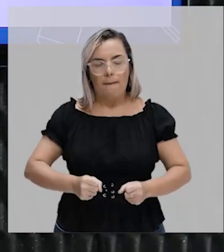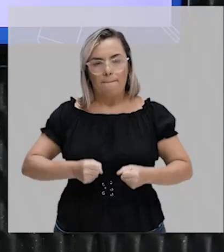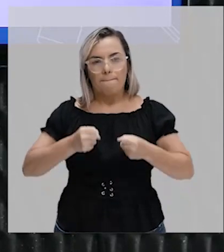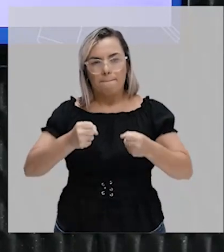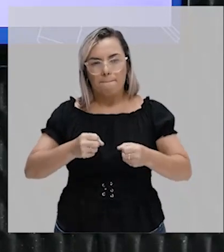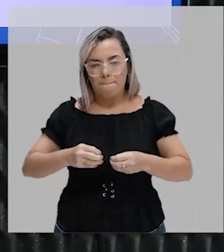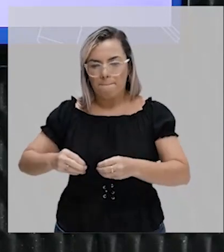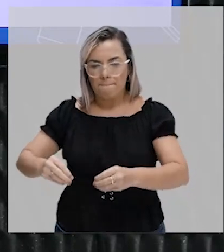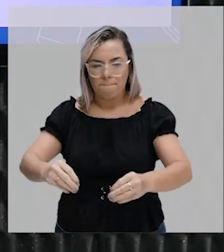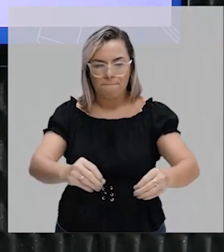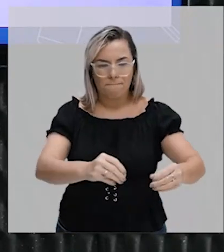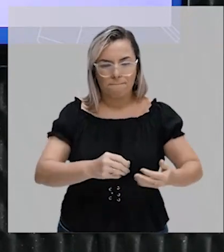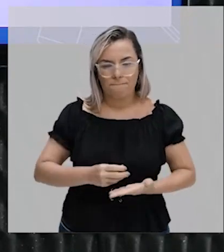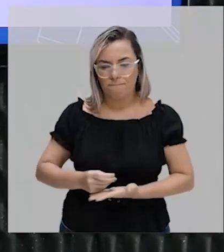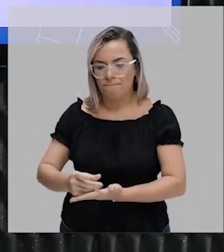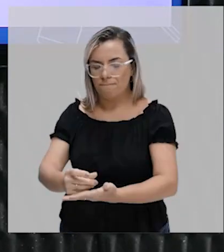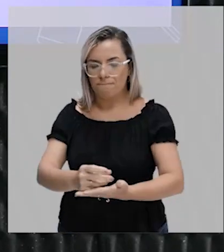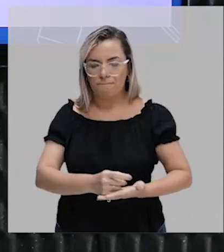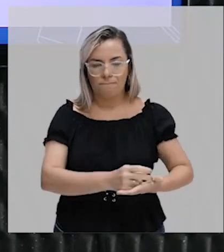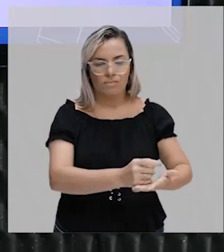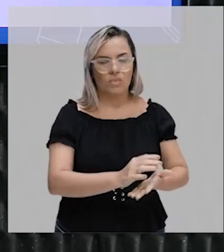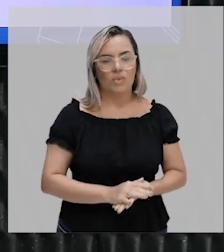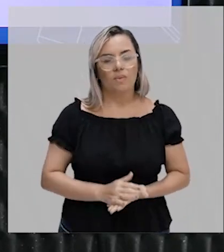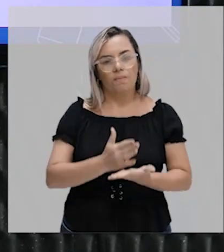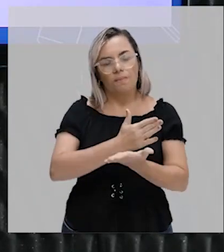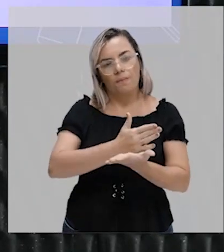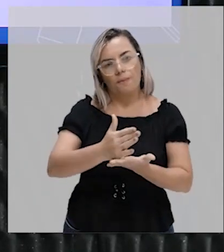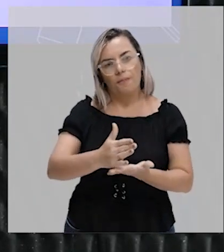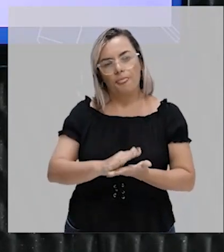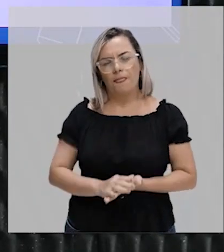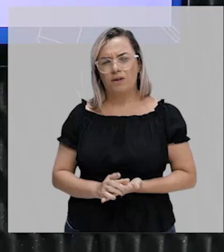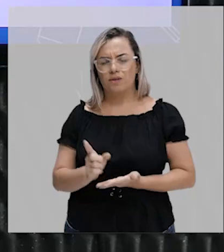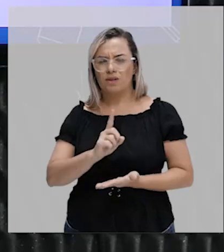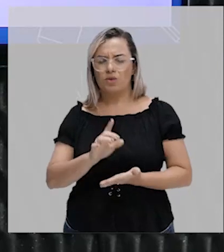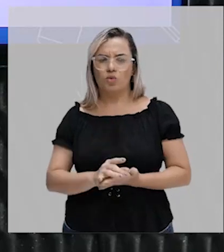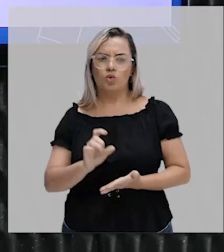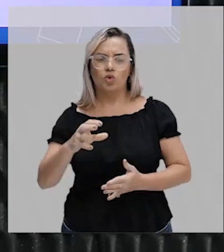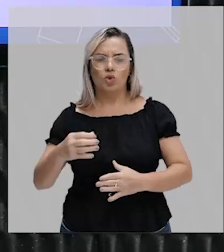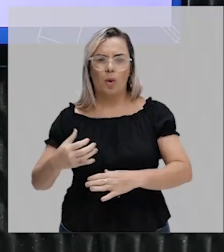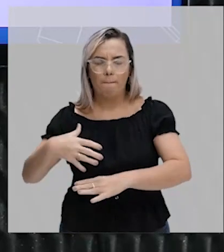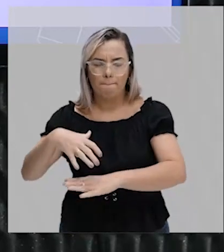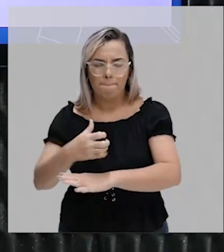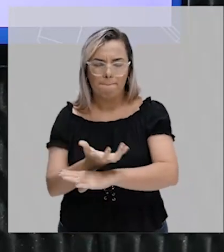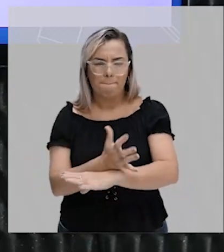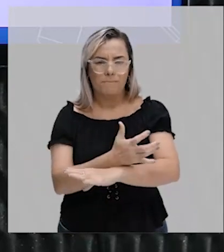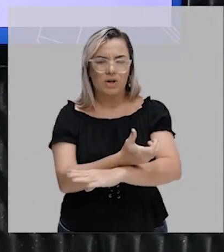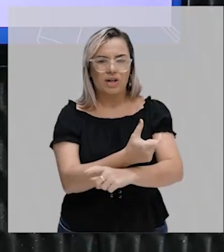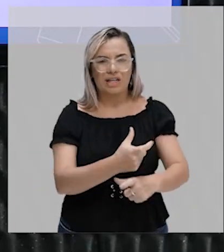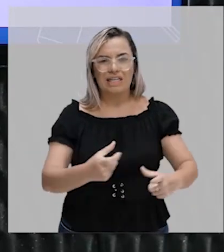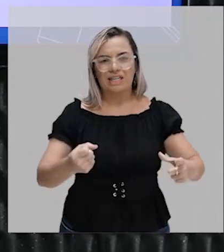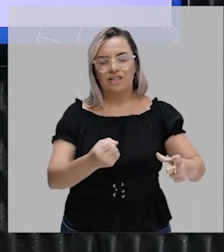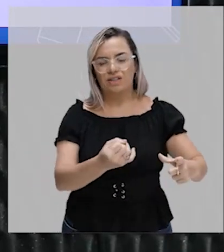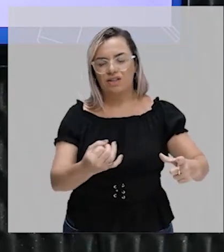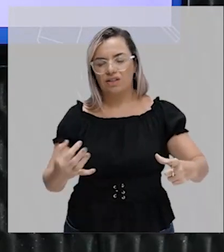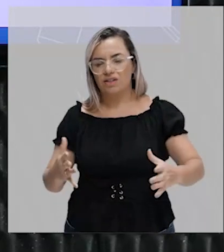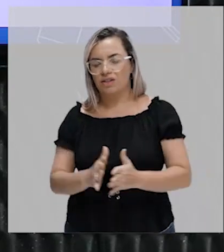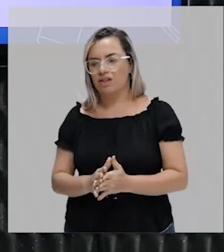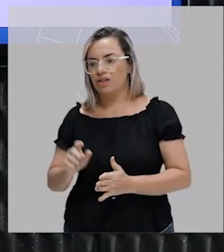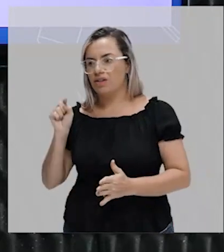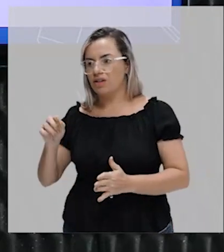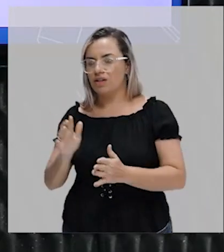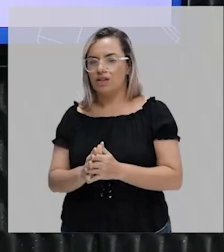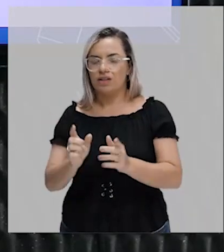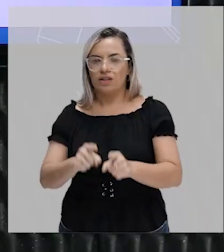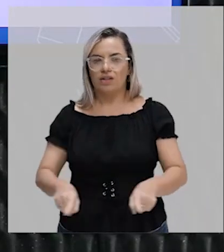daí, nós vamos ter a agricultura não apenas com o intuito de produzir alimentos em grande quantidade, mas voltada para o